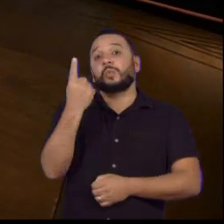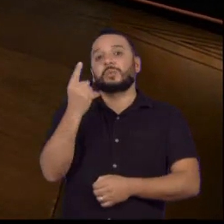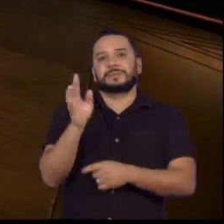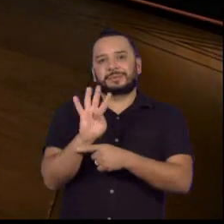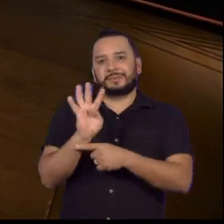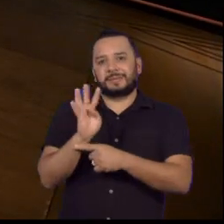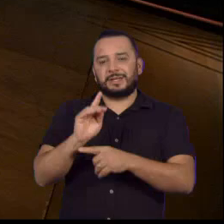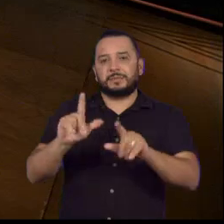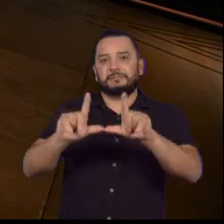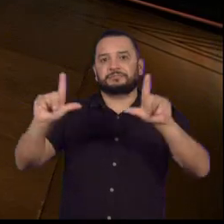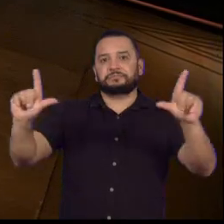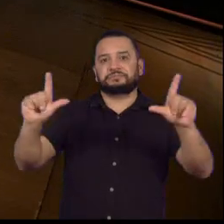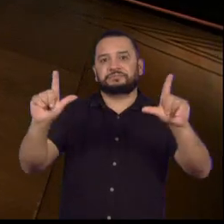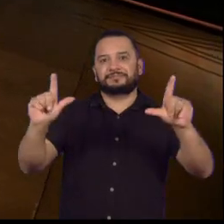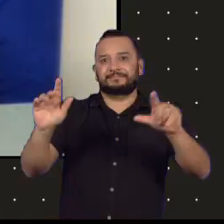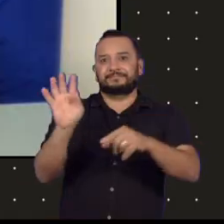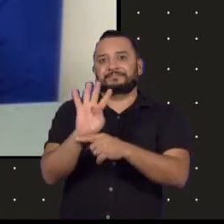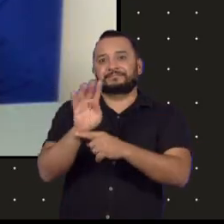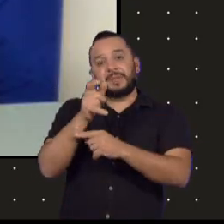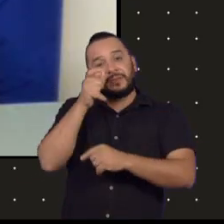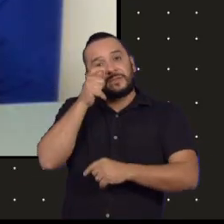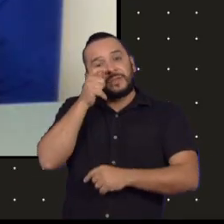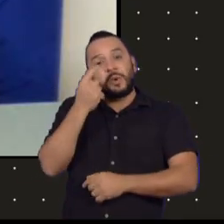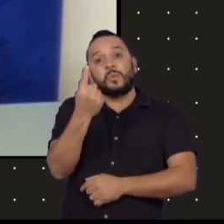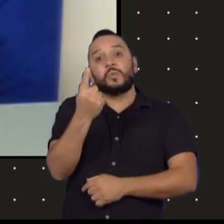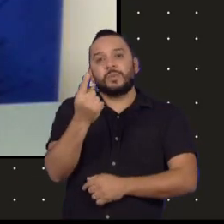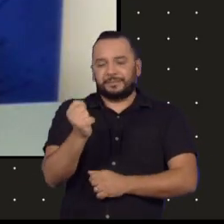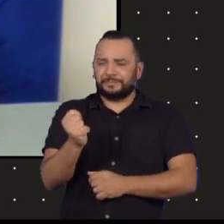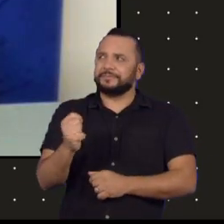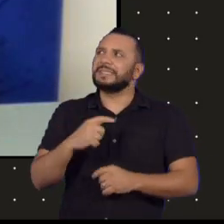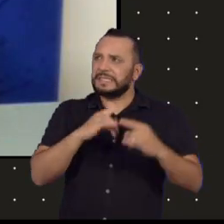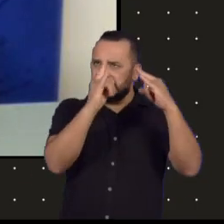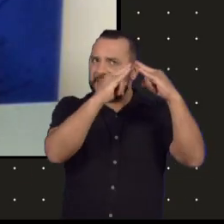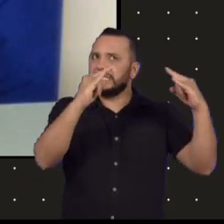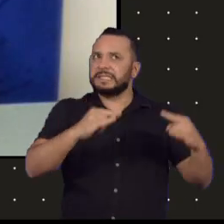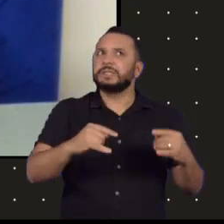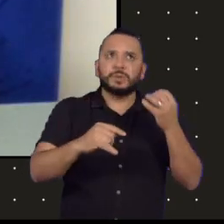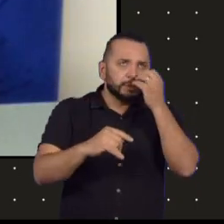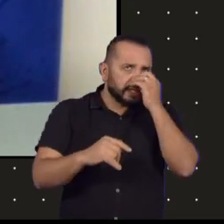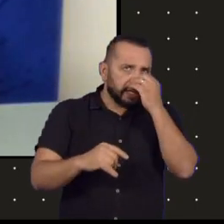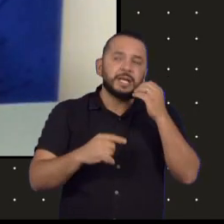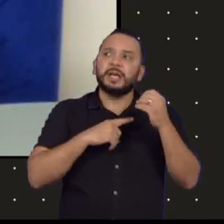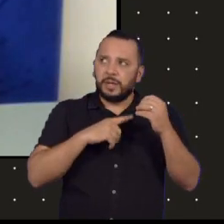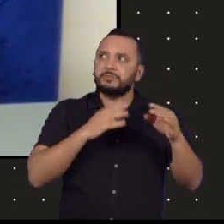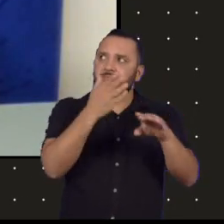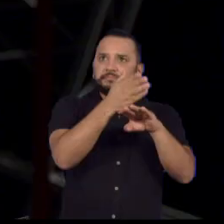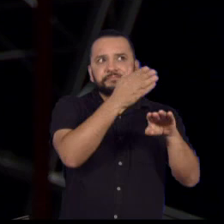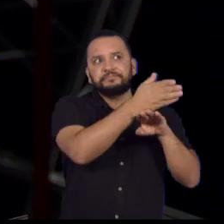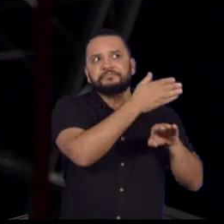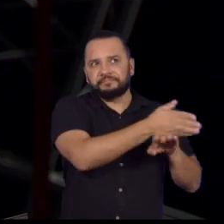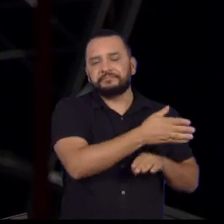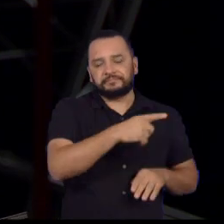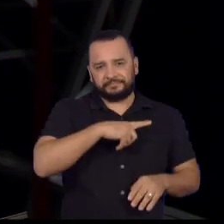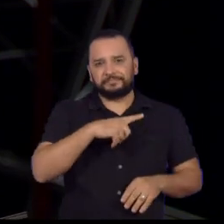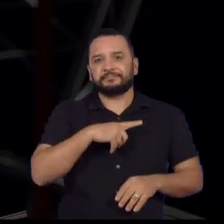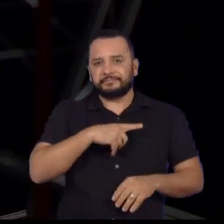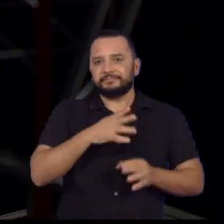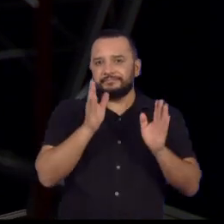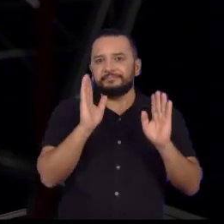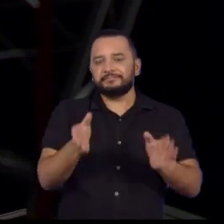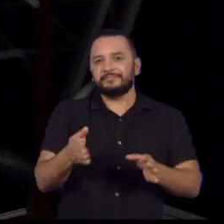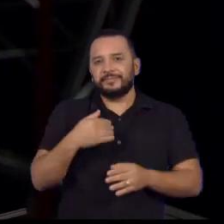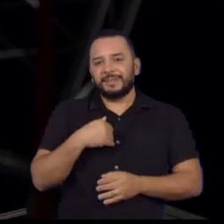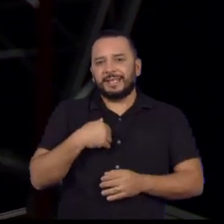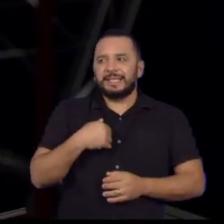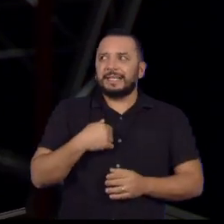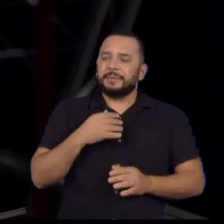ainda existe esse cinema. Circo, sim, eu costumava ir a circo, devia ser, sei lá, de seis